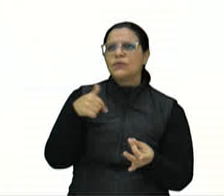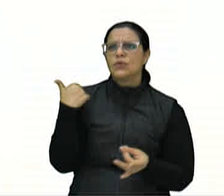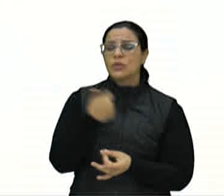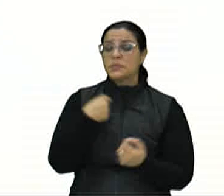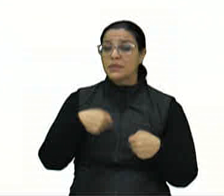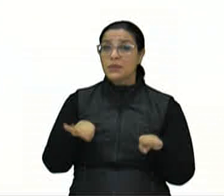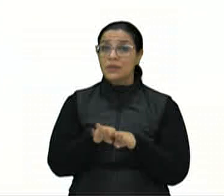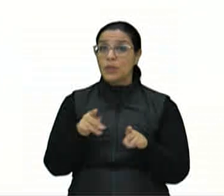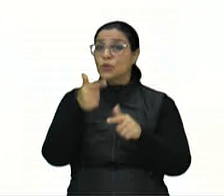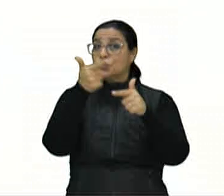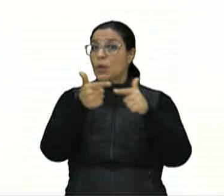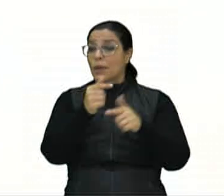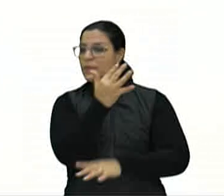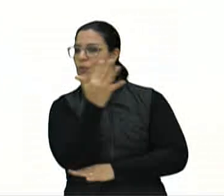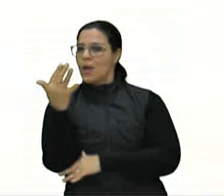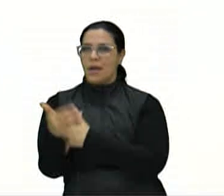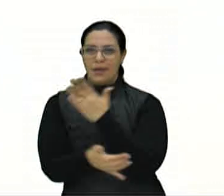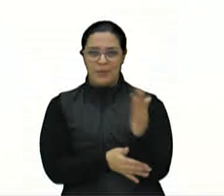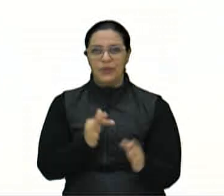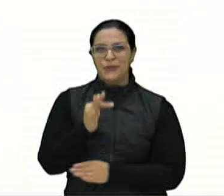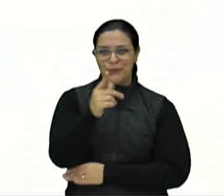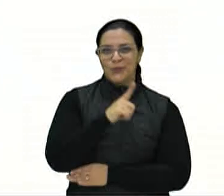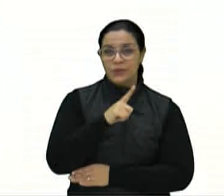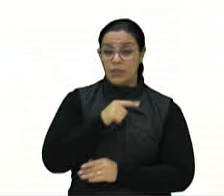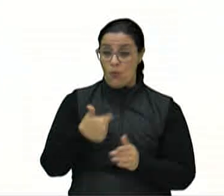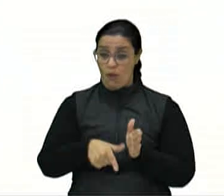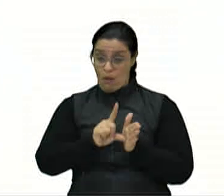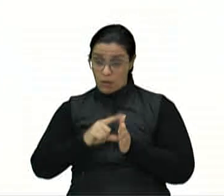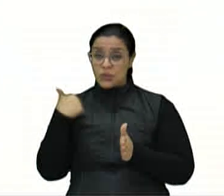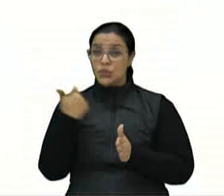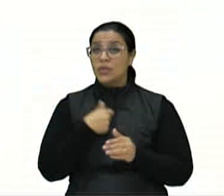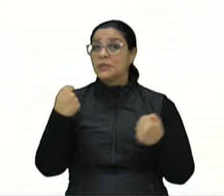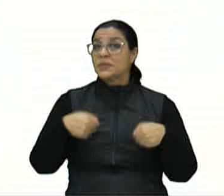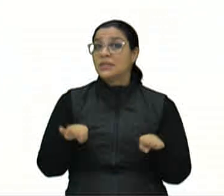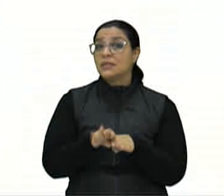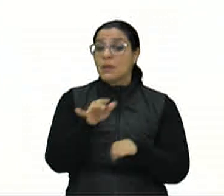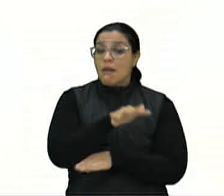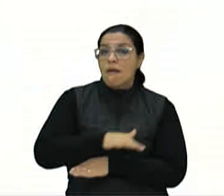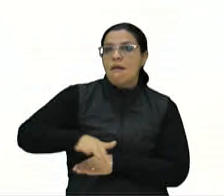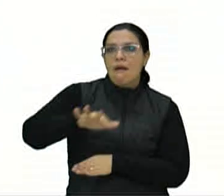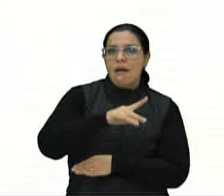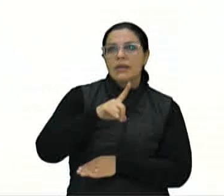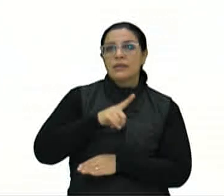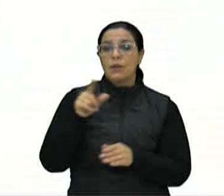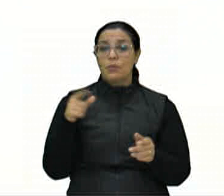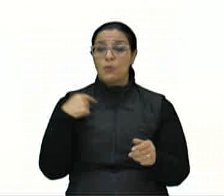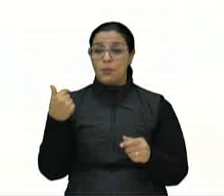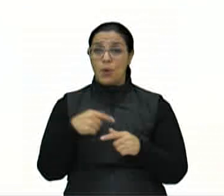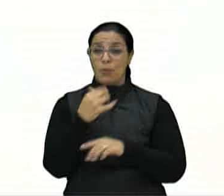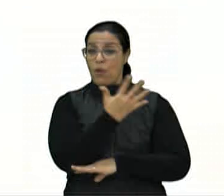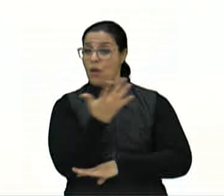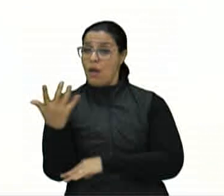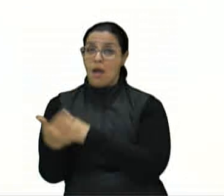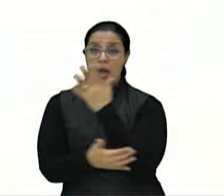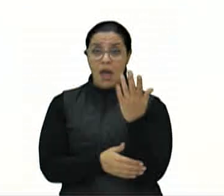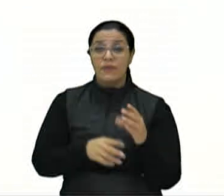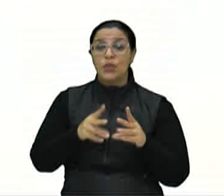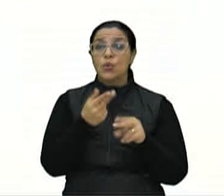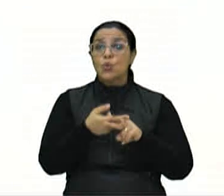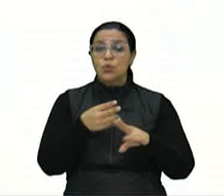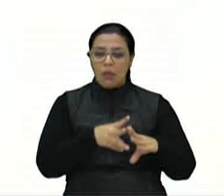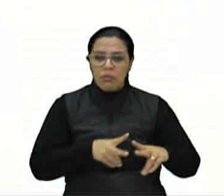A escala dos problemas ambientais. É possível antecipar problemas nas áreas em que a cobertura vegetal e o uso da